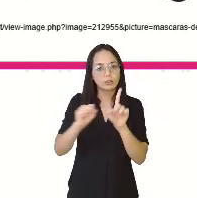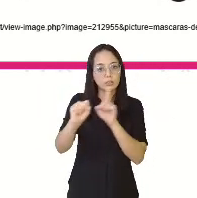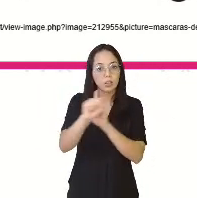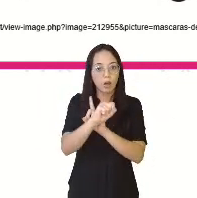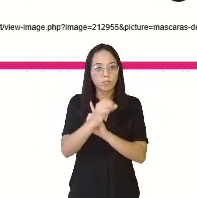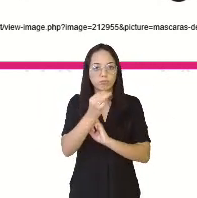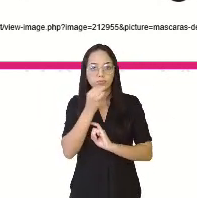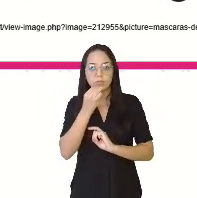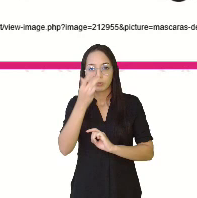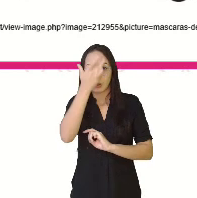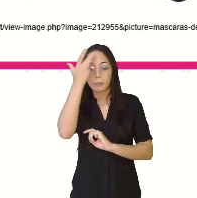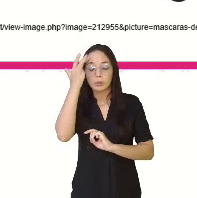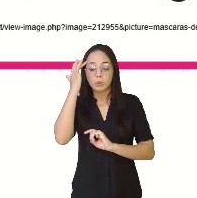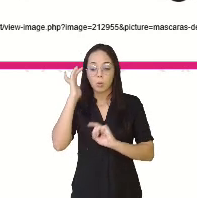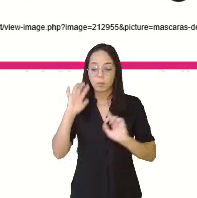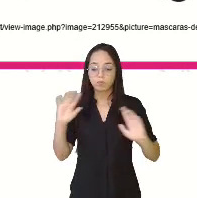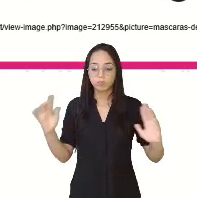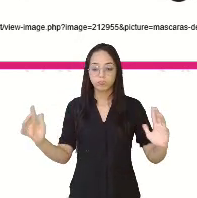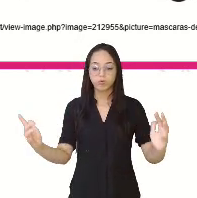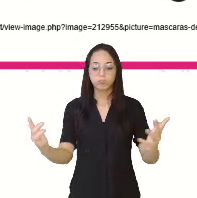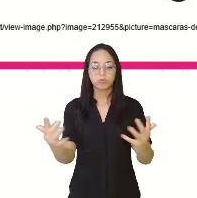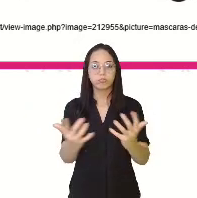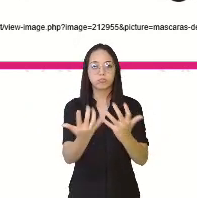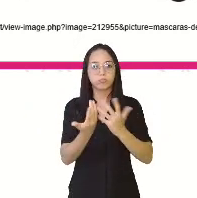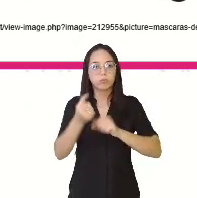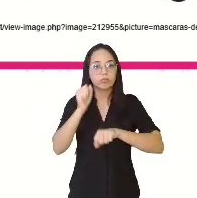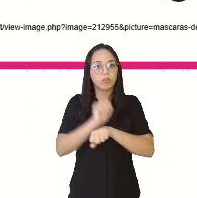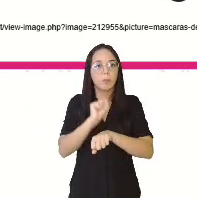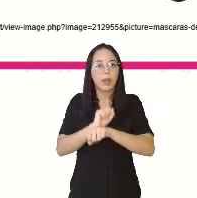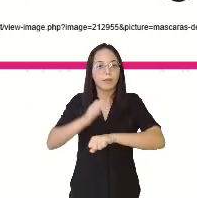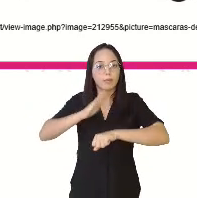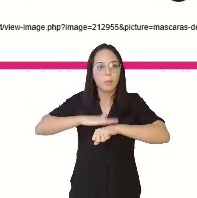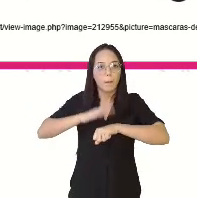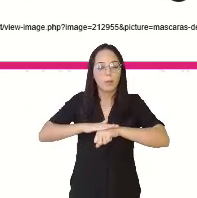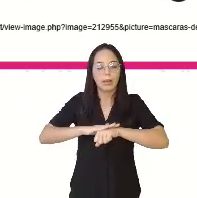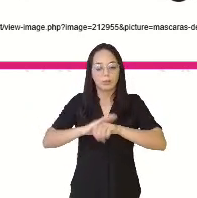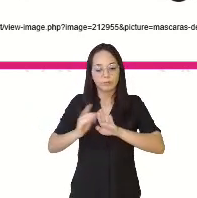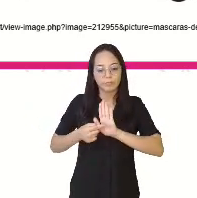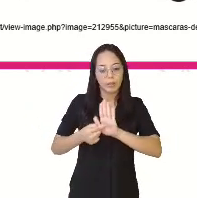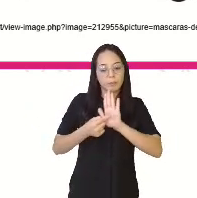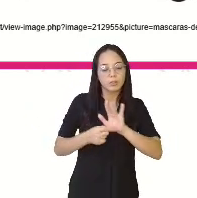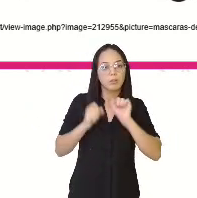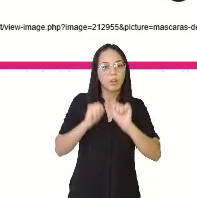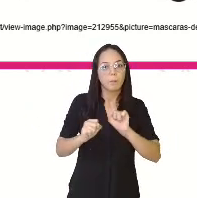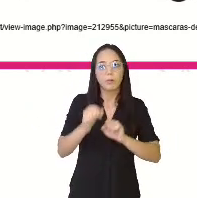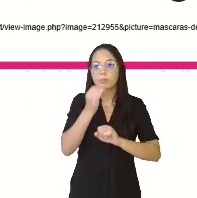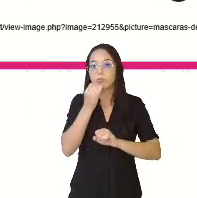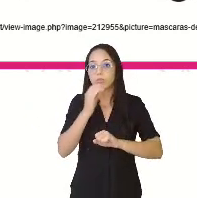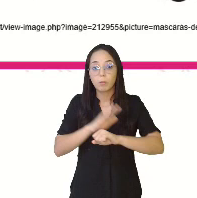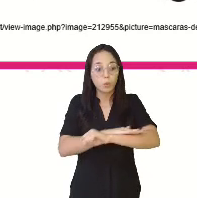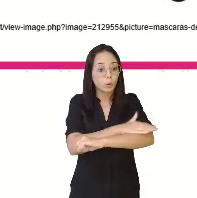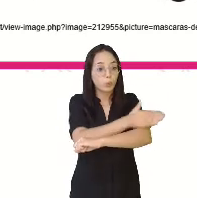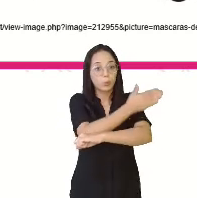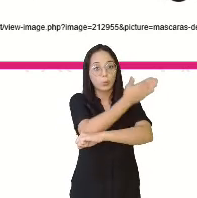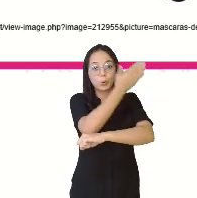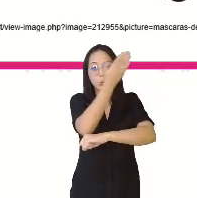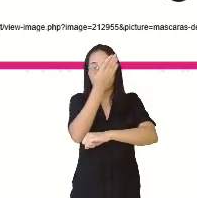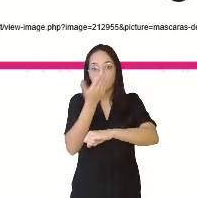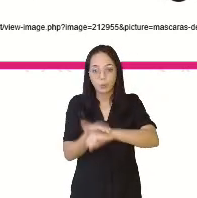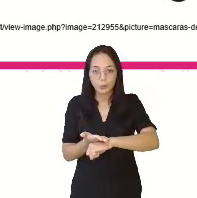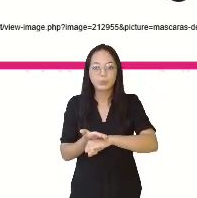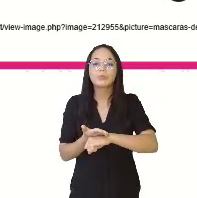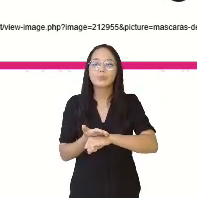onde os espectadores esperavam pelo momento da apresentação, que poderia durar o dia todo. Outra coisa